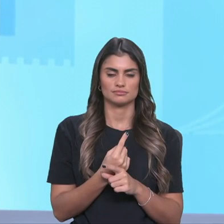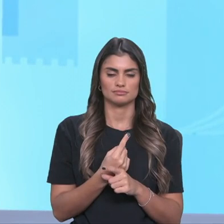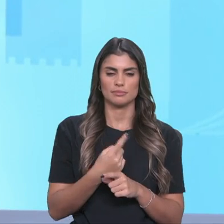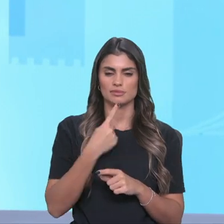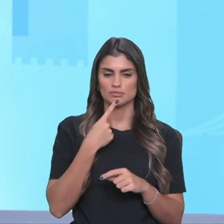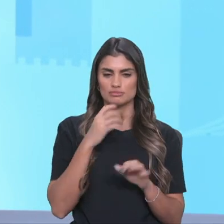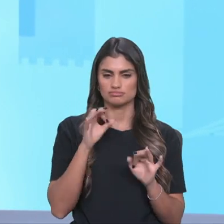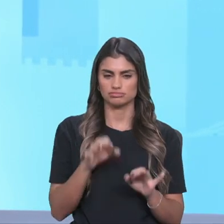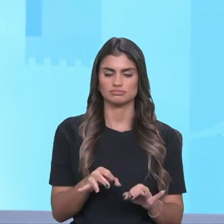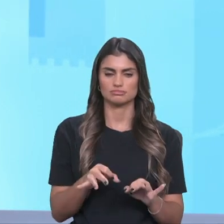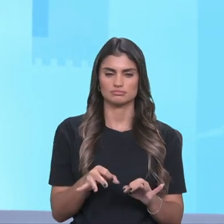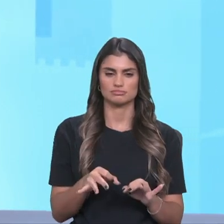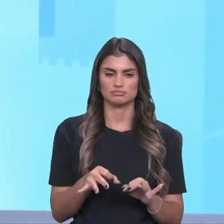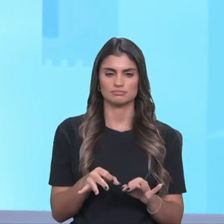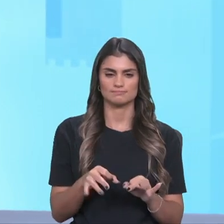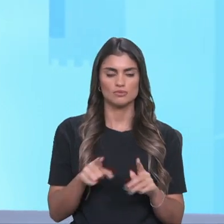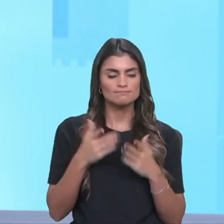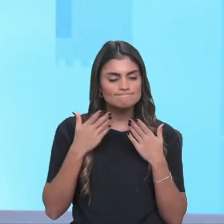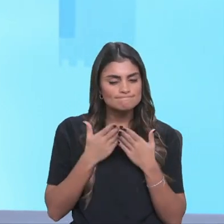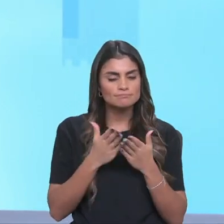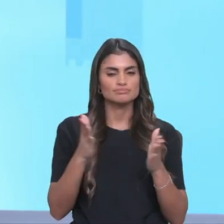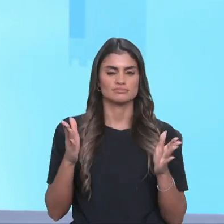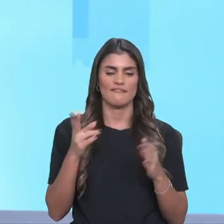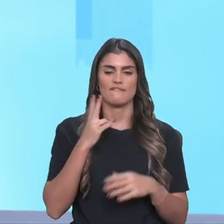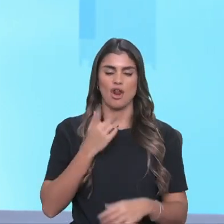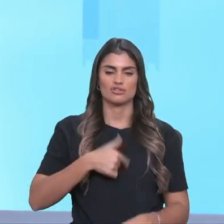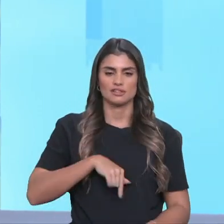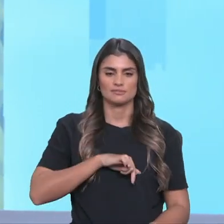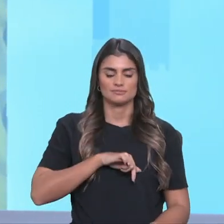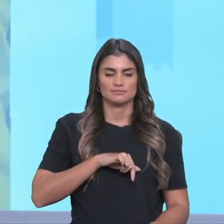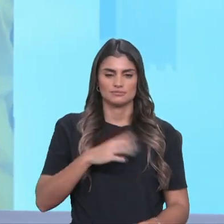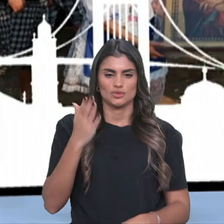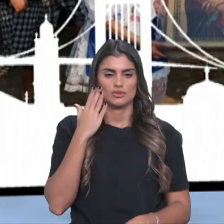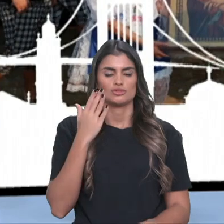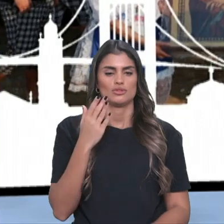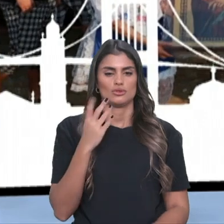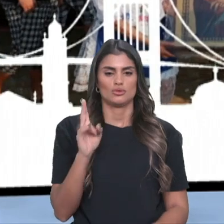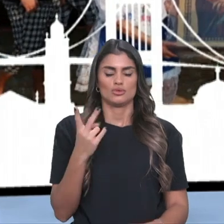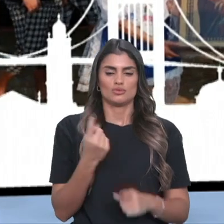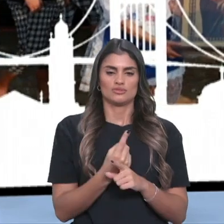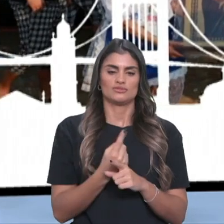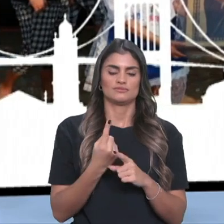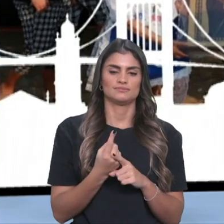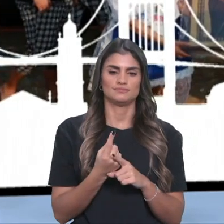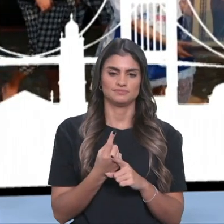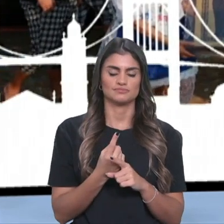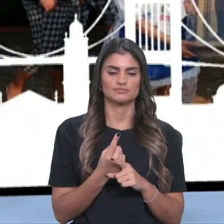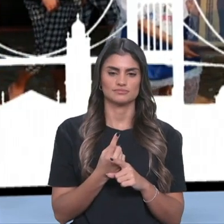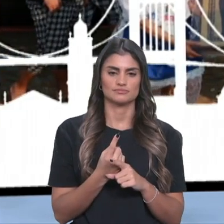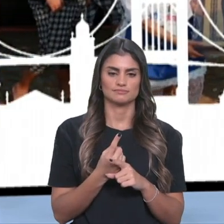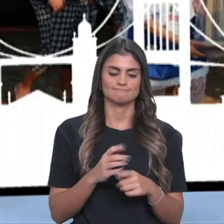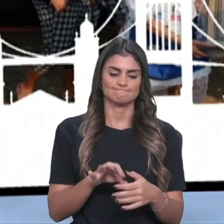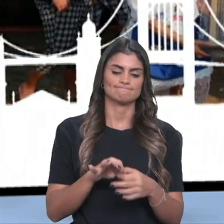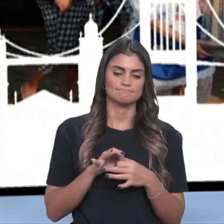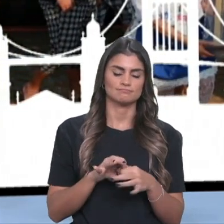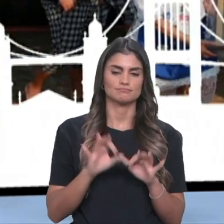e darmos um horizonte maior à nossa fé? Eu acho que são duas coisas que estão naturalmente